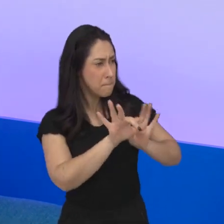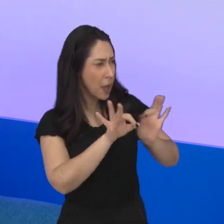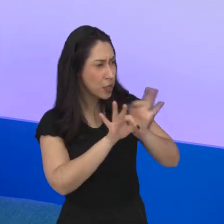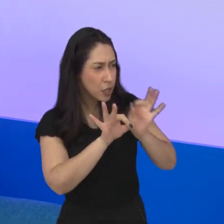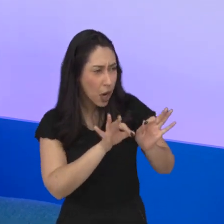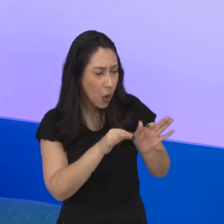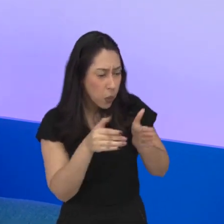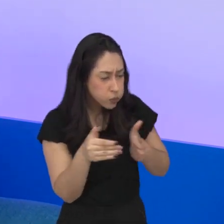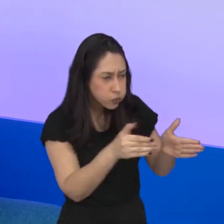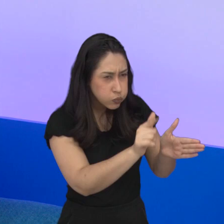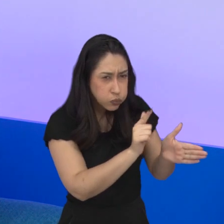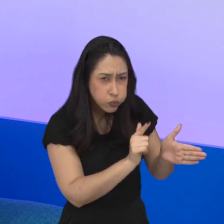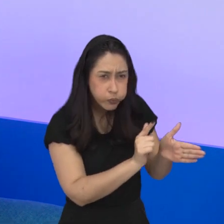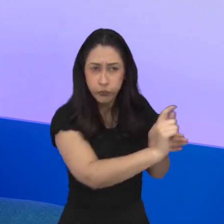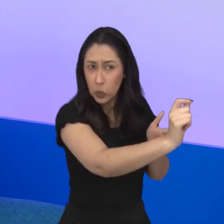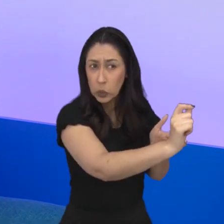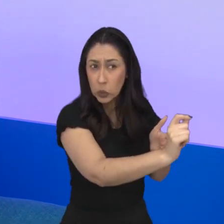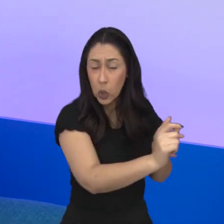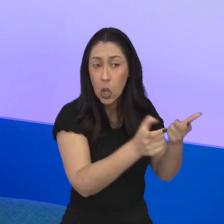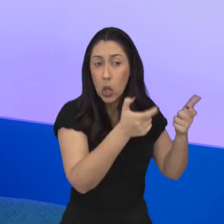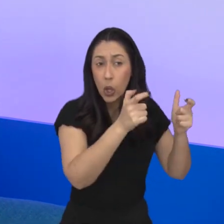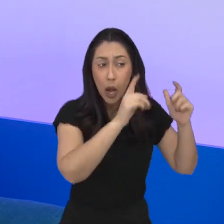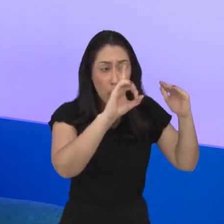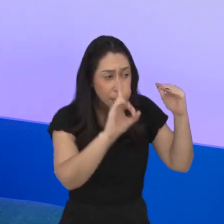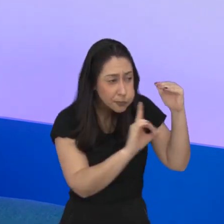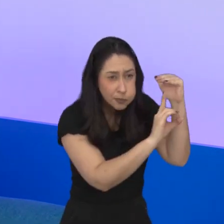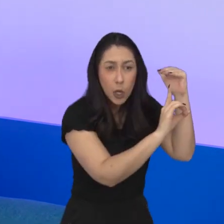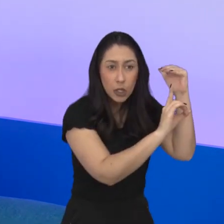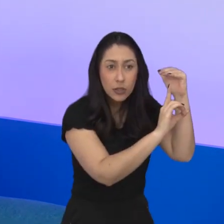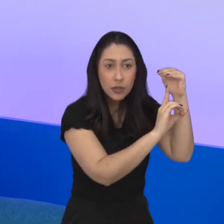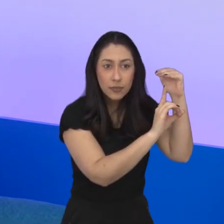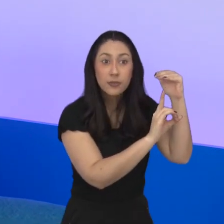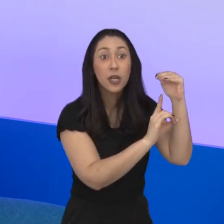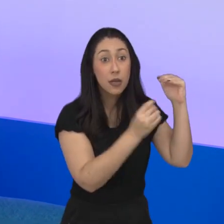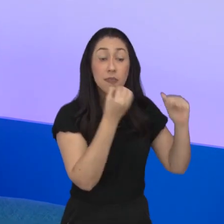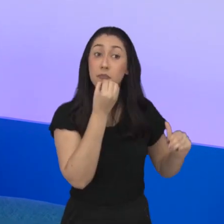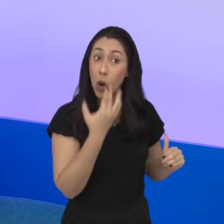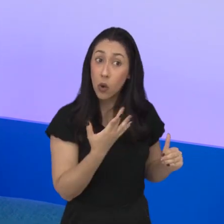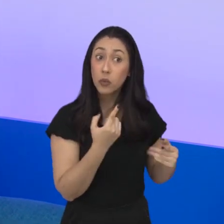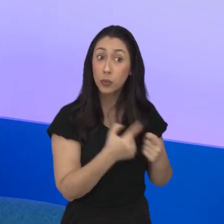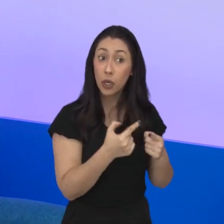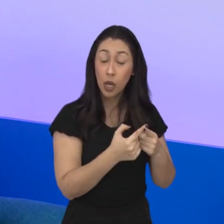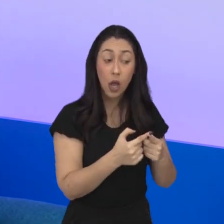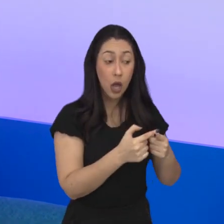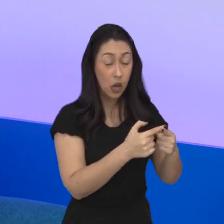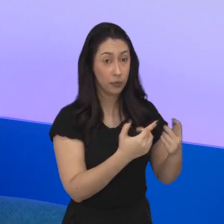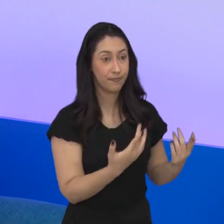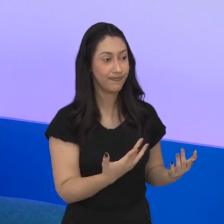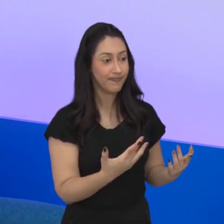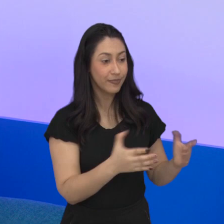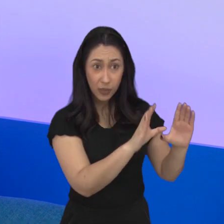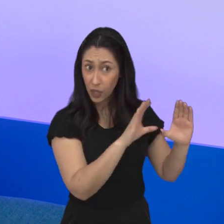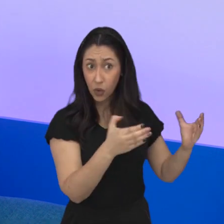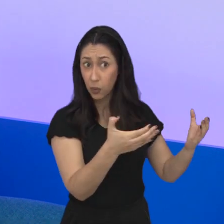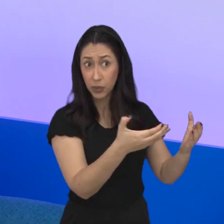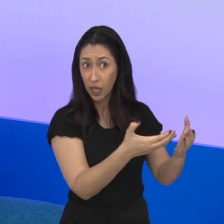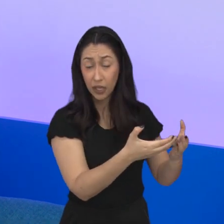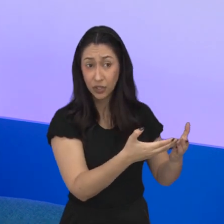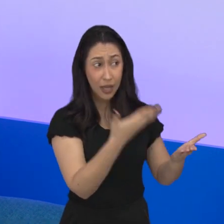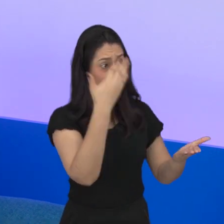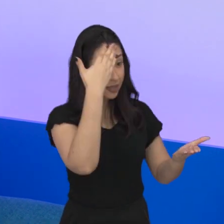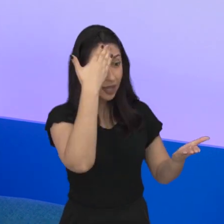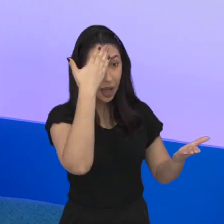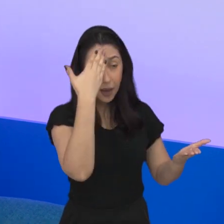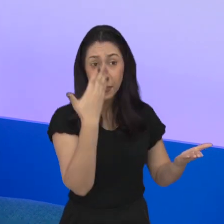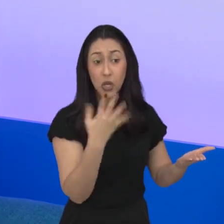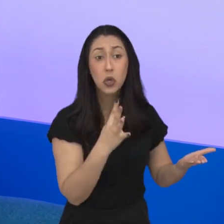de fuga, para onde as pessoas vão, abrigos, e esse trabalho com a comunidade ele é muito bom, porque nada melhor do que a própria